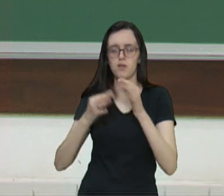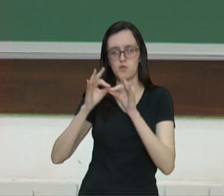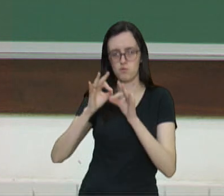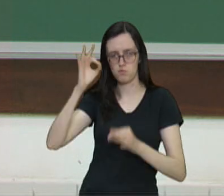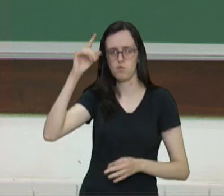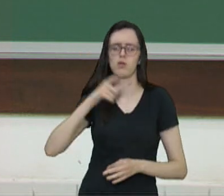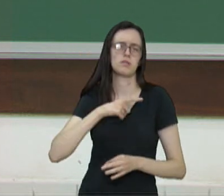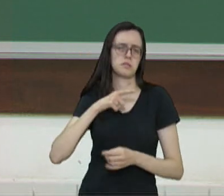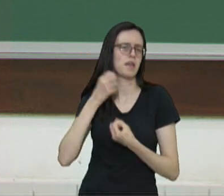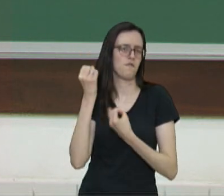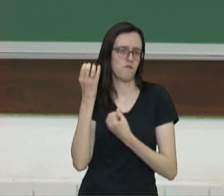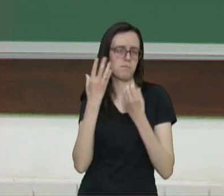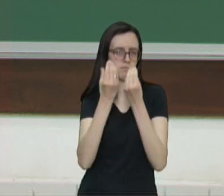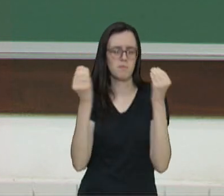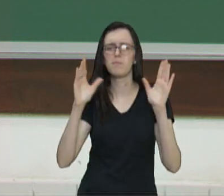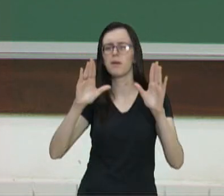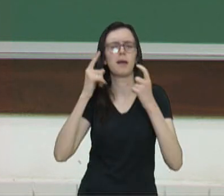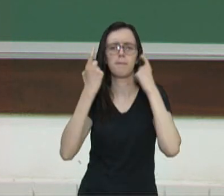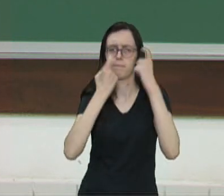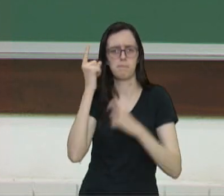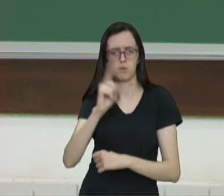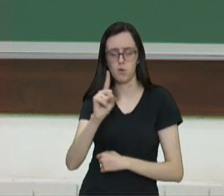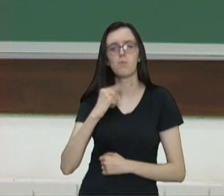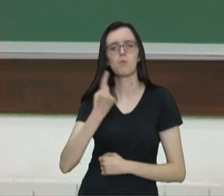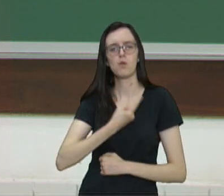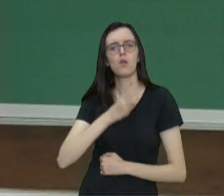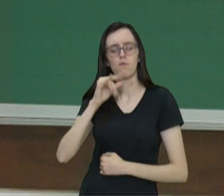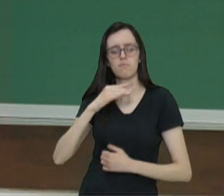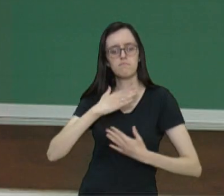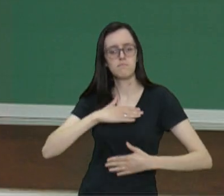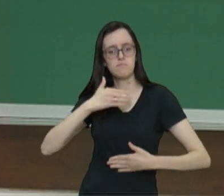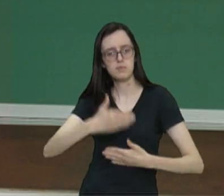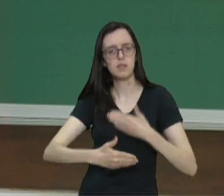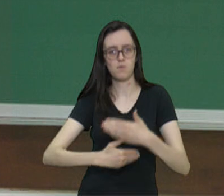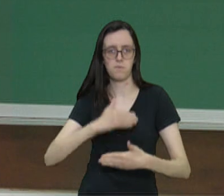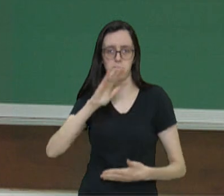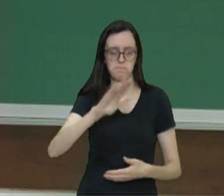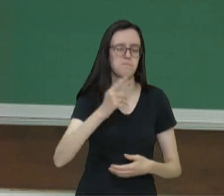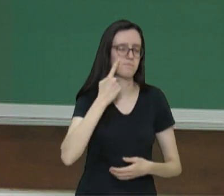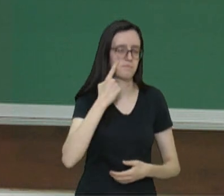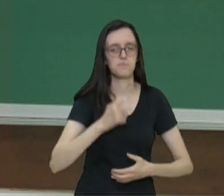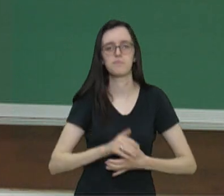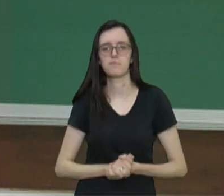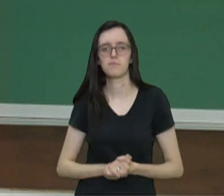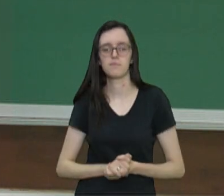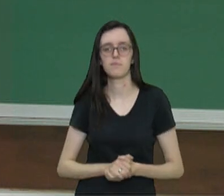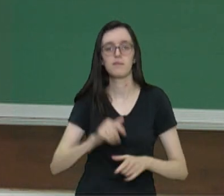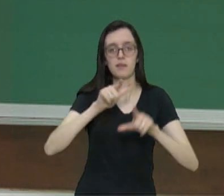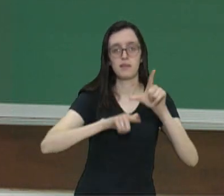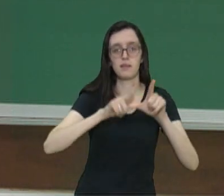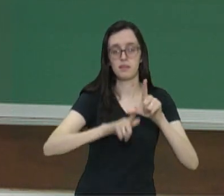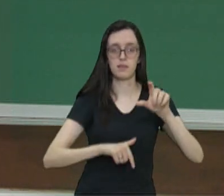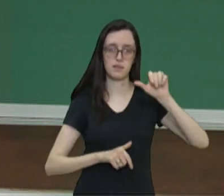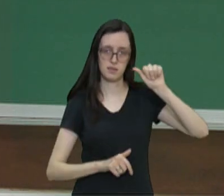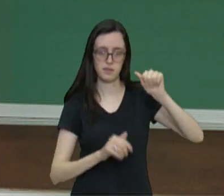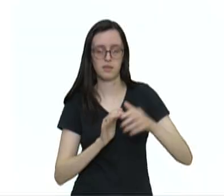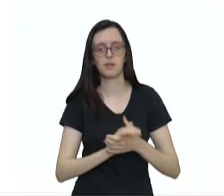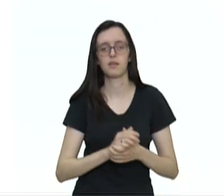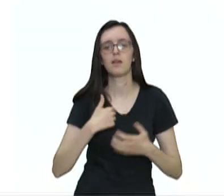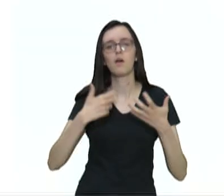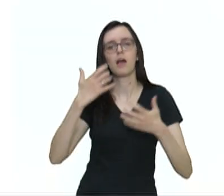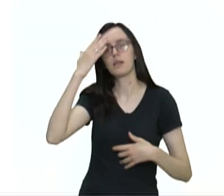várias informações, então não se preocupe, tá? Vamos fazendo bem tranquilo. Então vamos lá. A letra A, eu queria saber